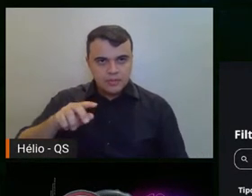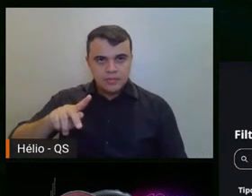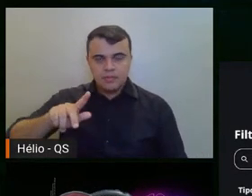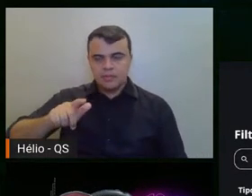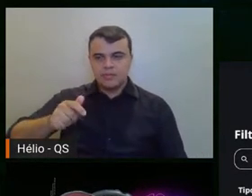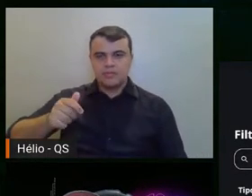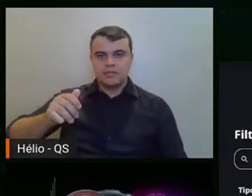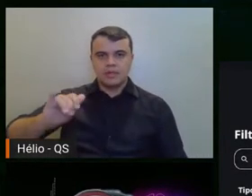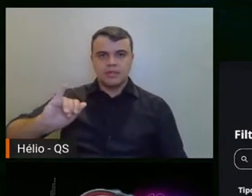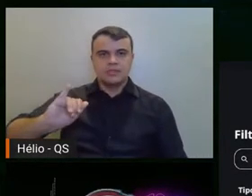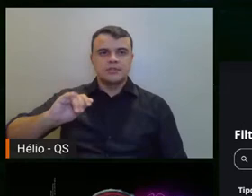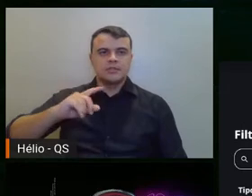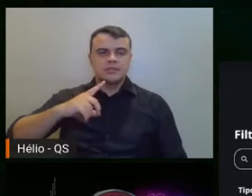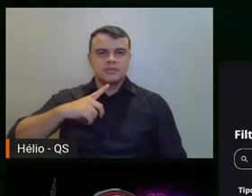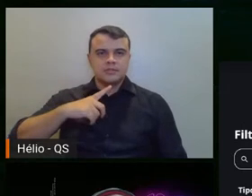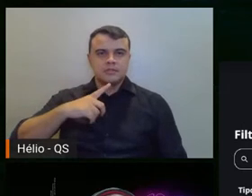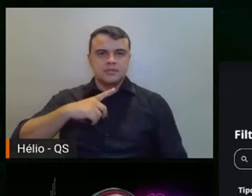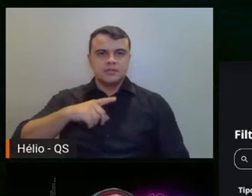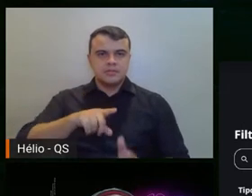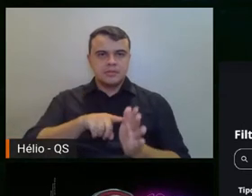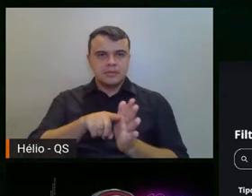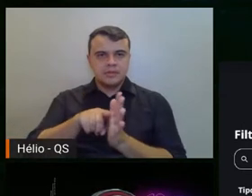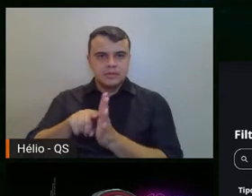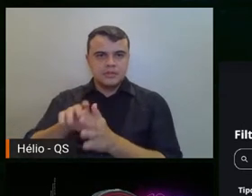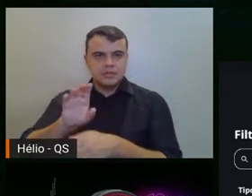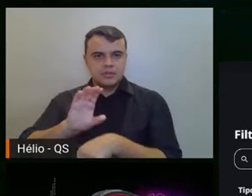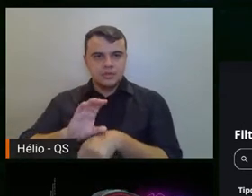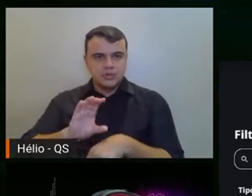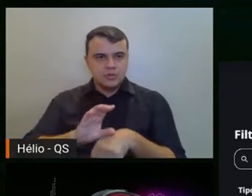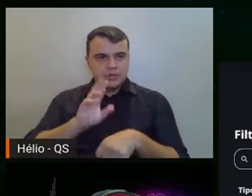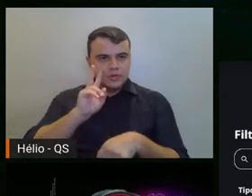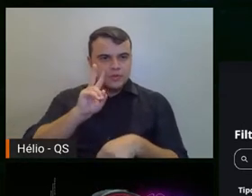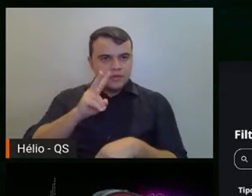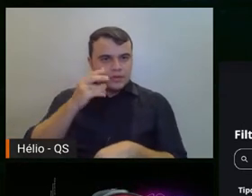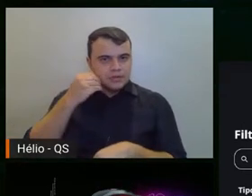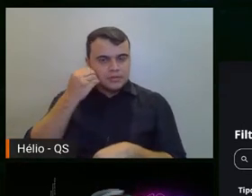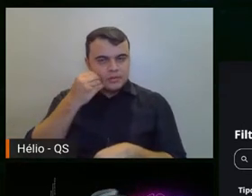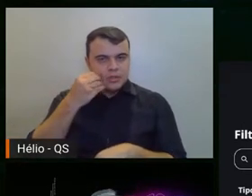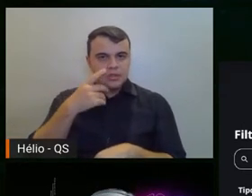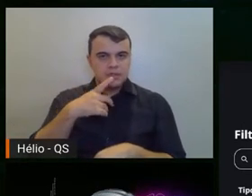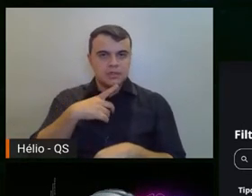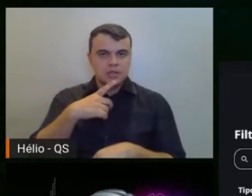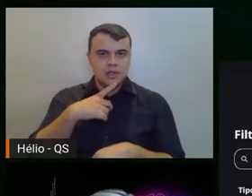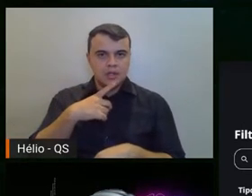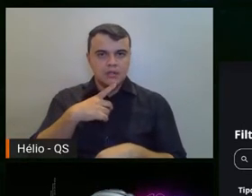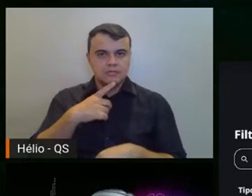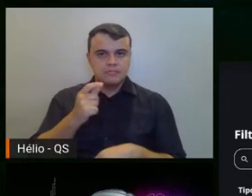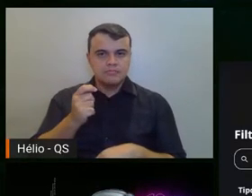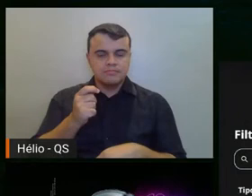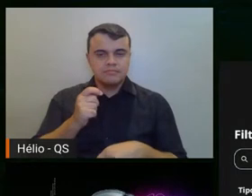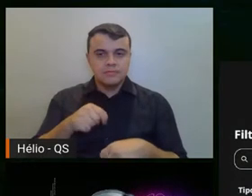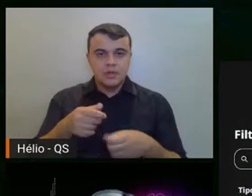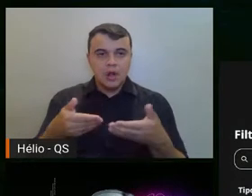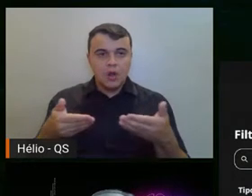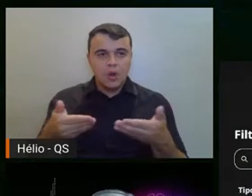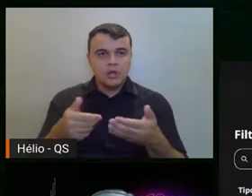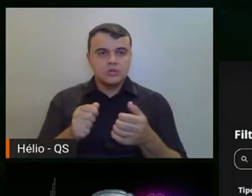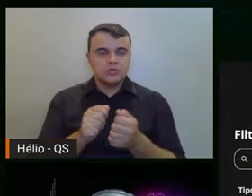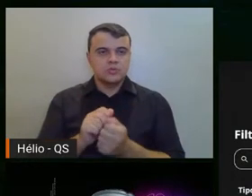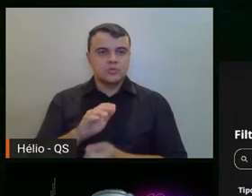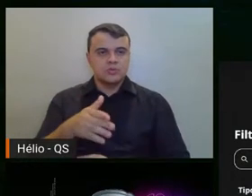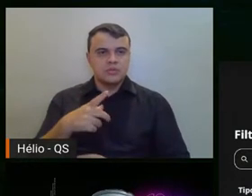consegue também filtrar pelas boutiques né para ver as experiências que estão abertas estão ativas né aqui já